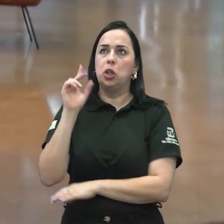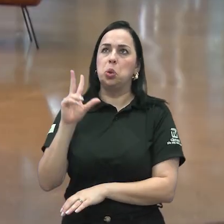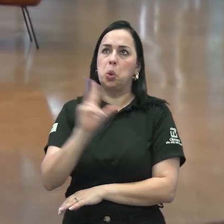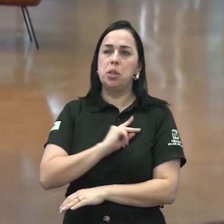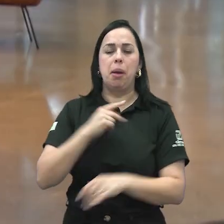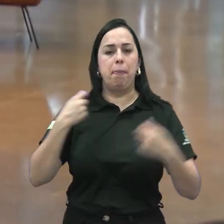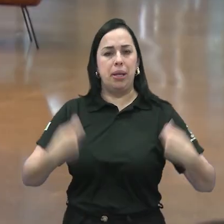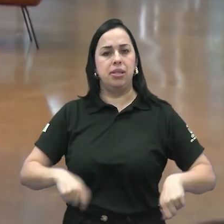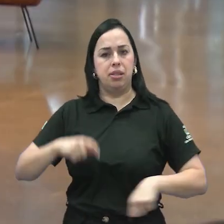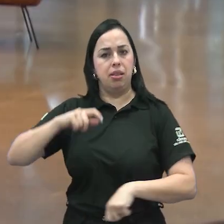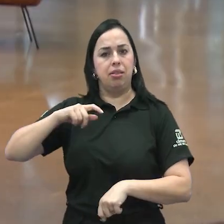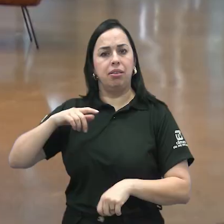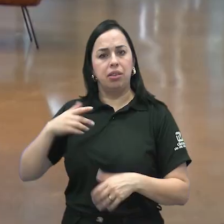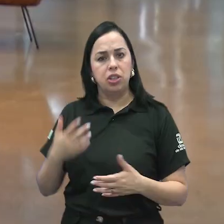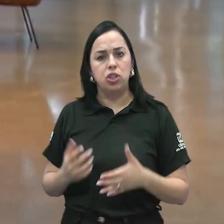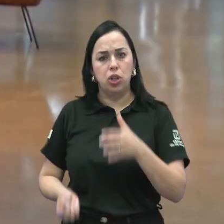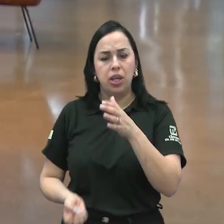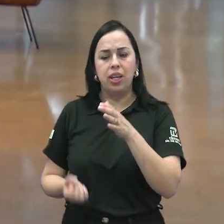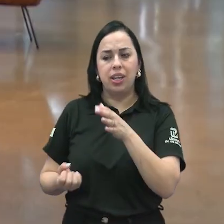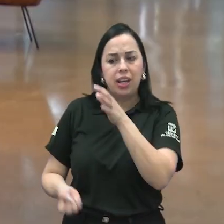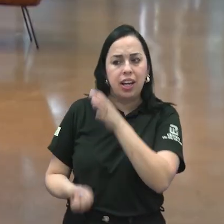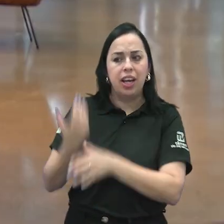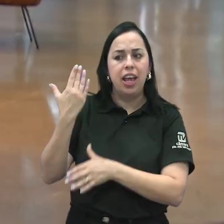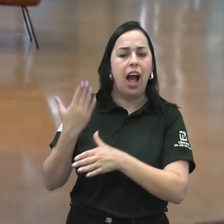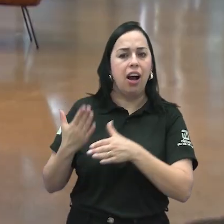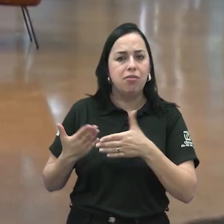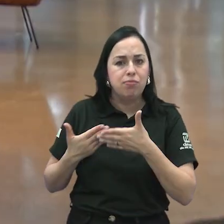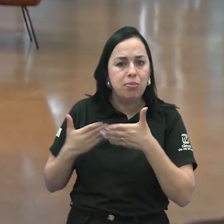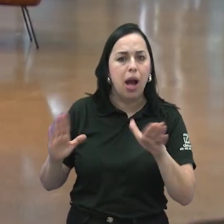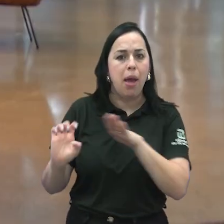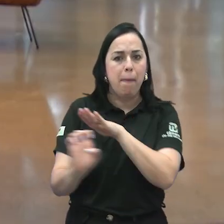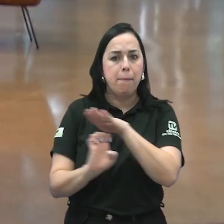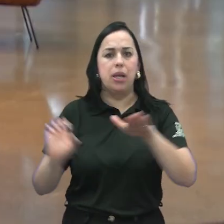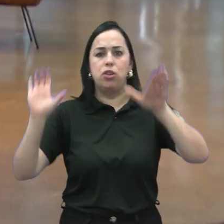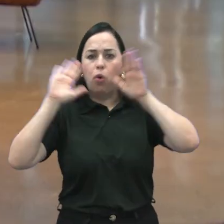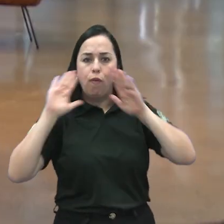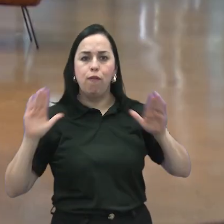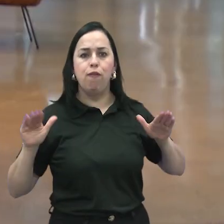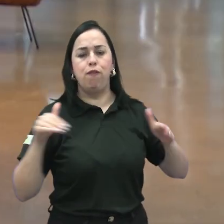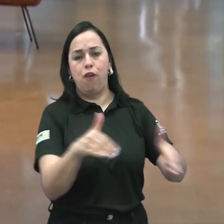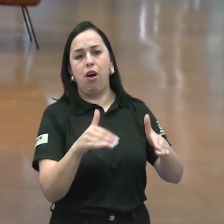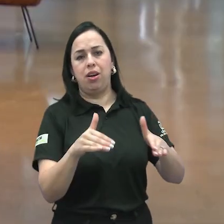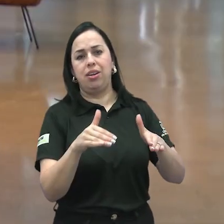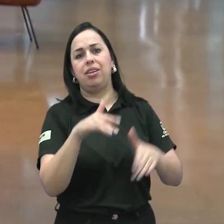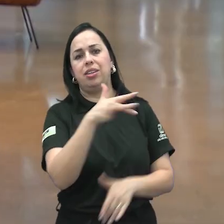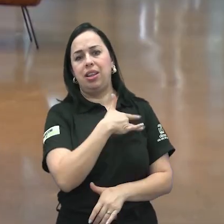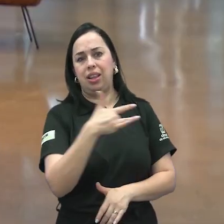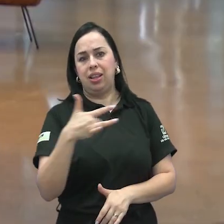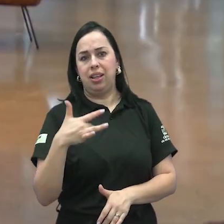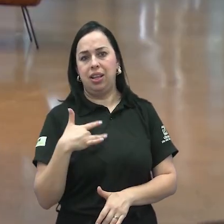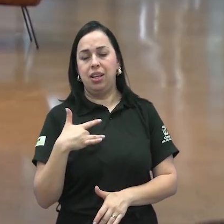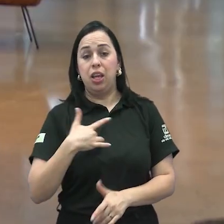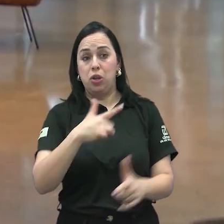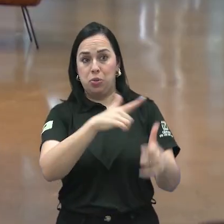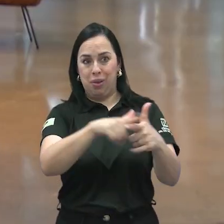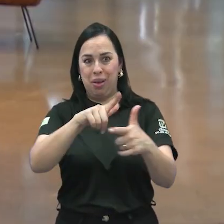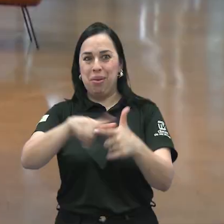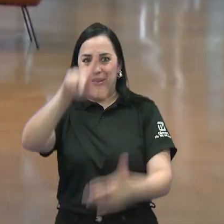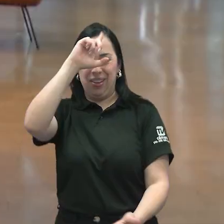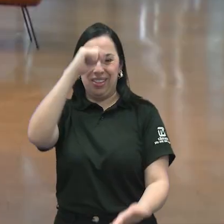pensar e falar, poxa, será que não está na hora de construir um trabalho para que a gente consiga ter